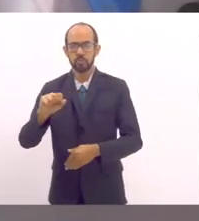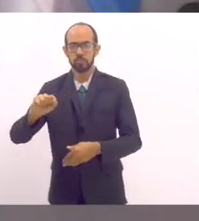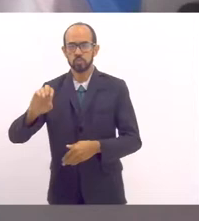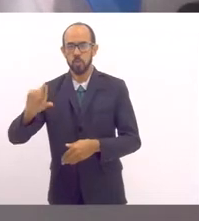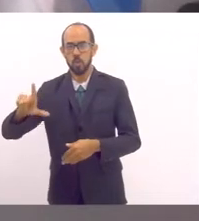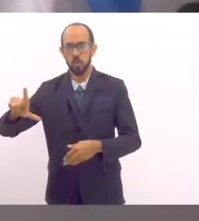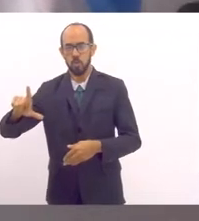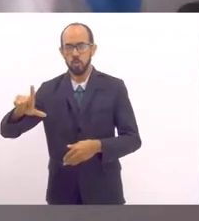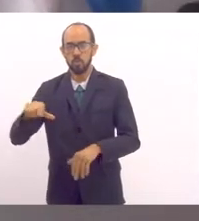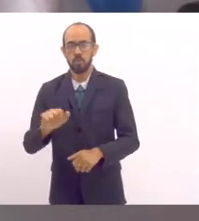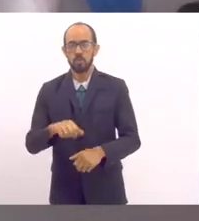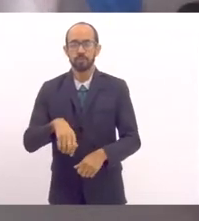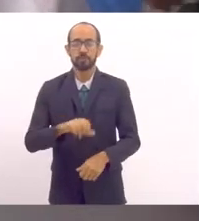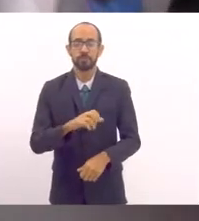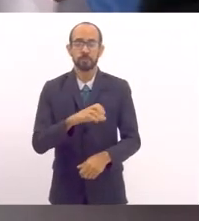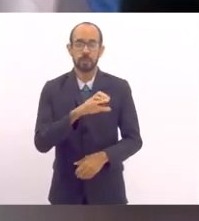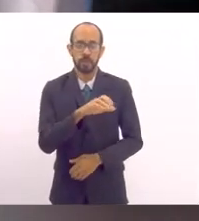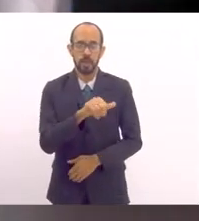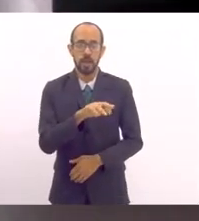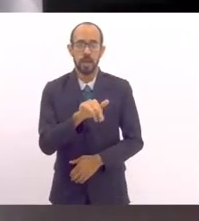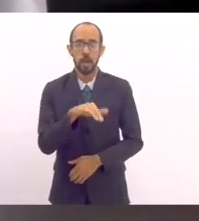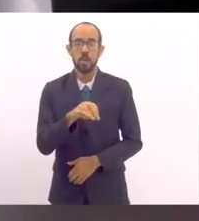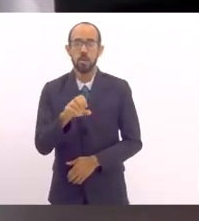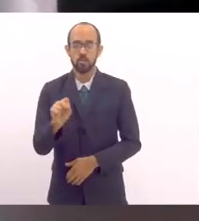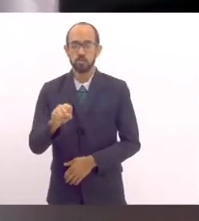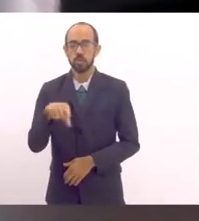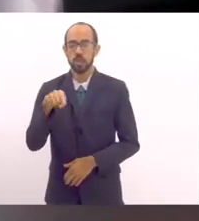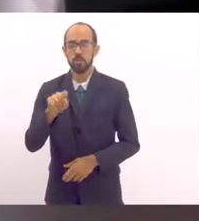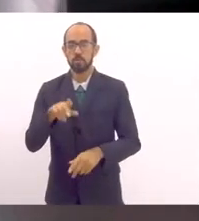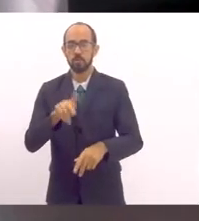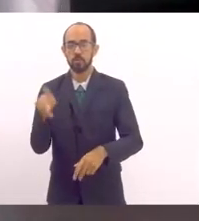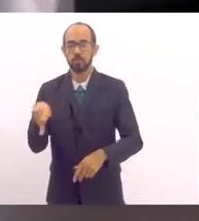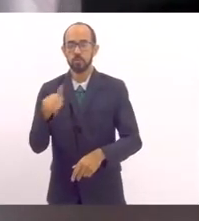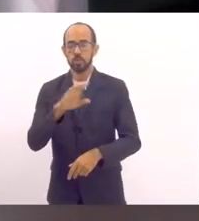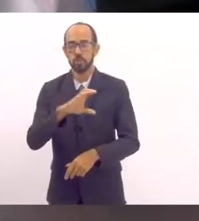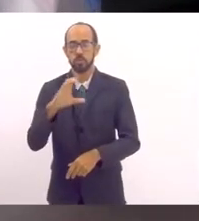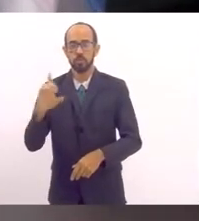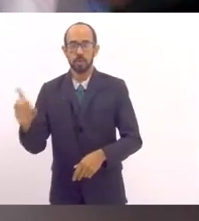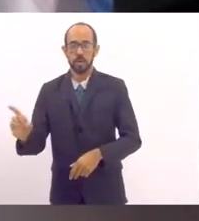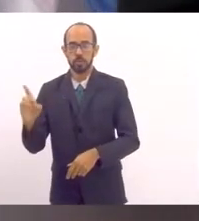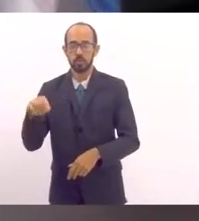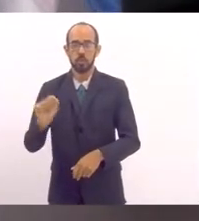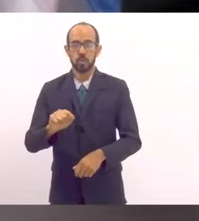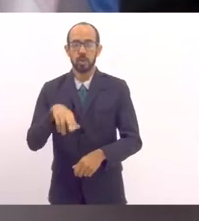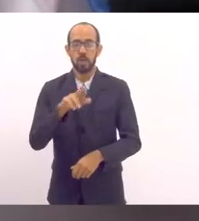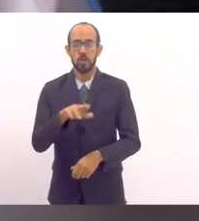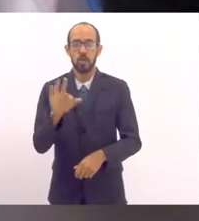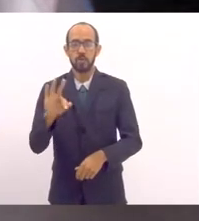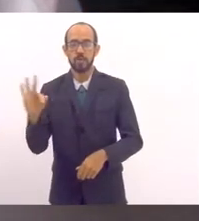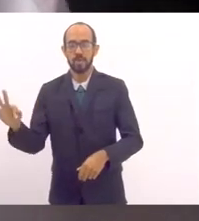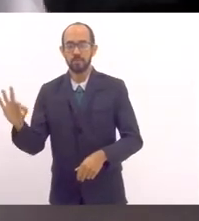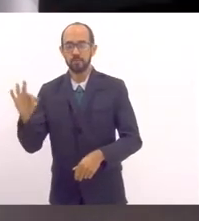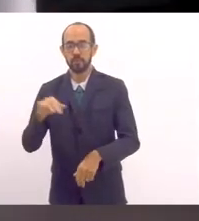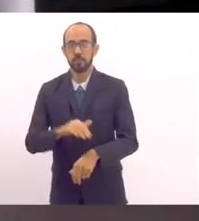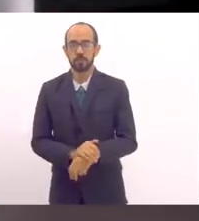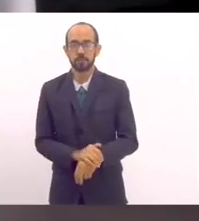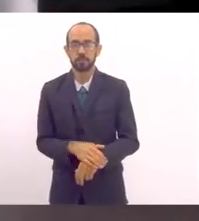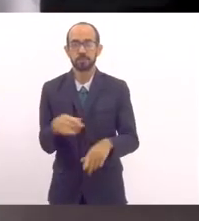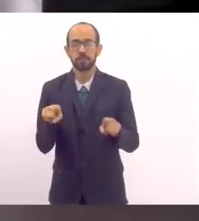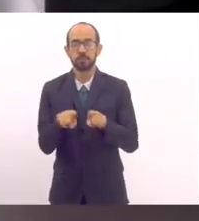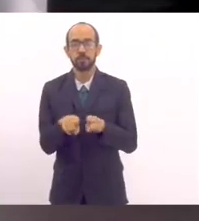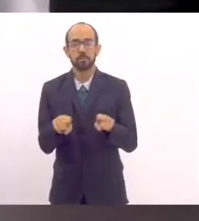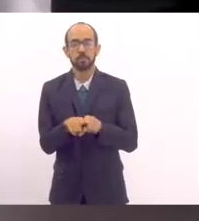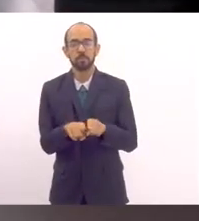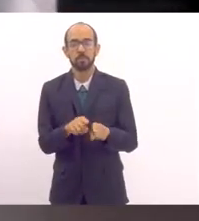Carlos Alberto, que também é professor e coordenador da Universidade Federal Fluminense. Ah, e também, acho